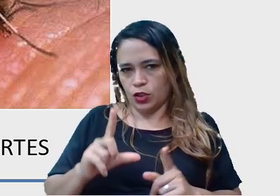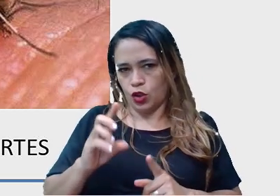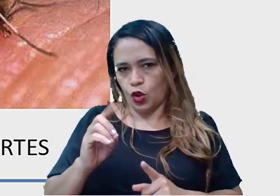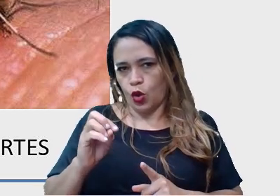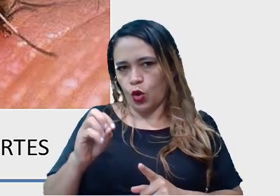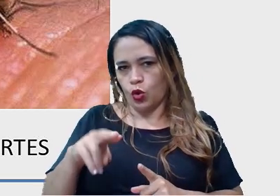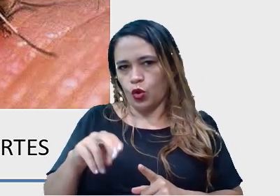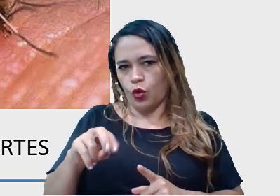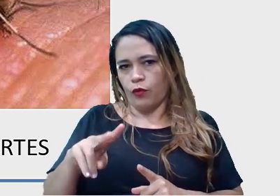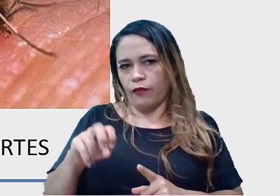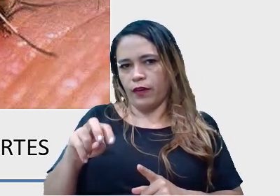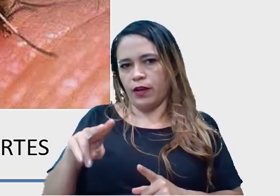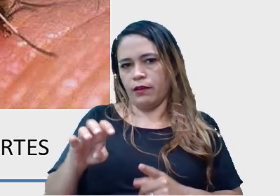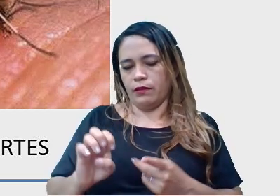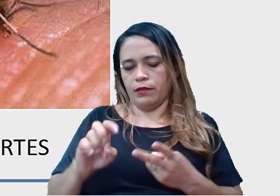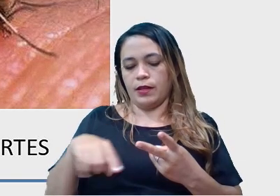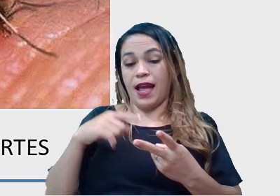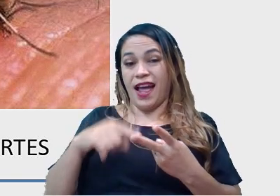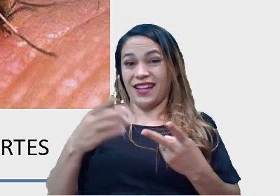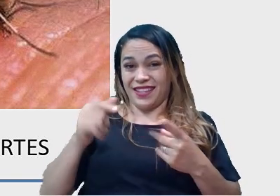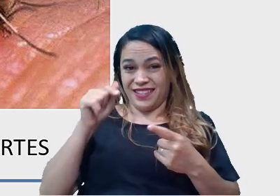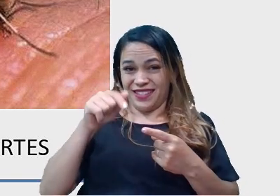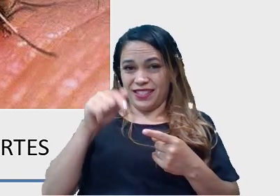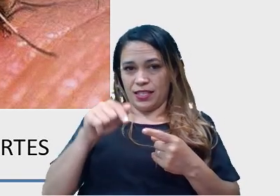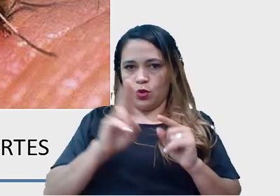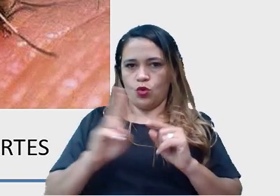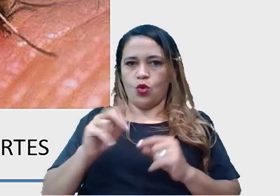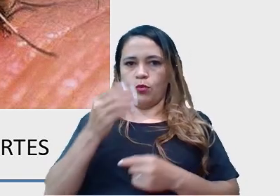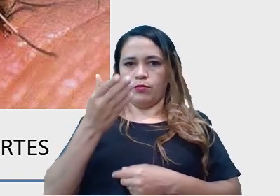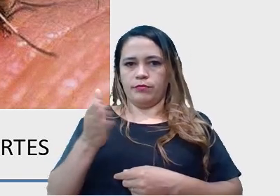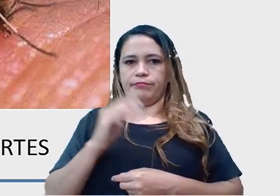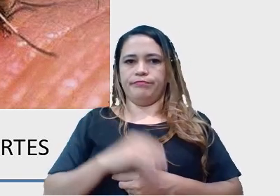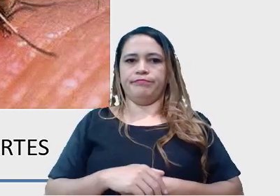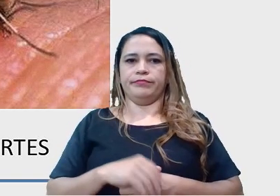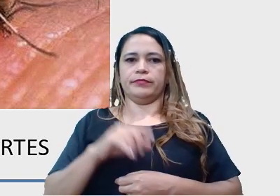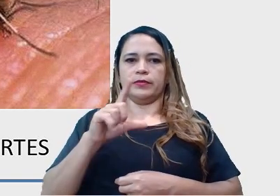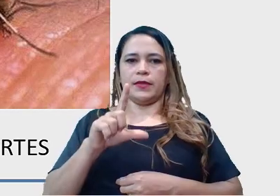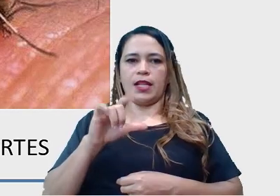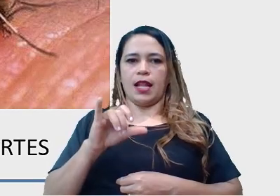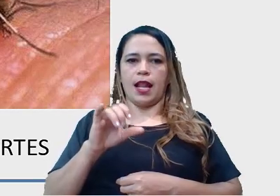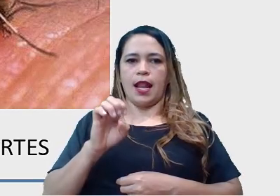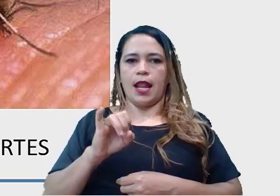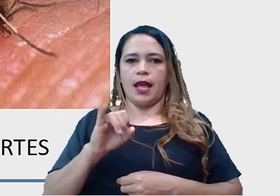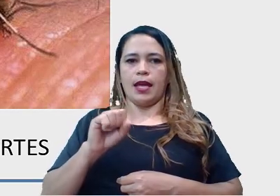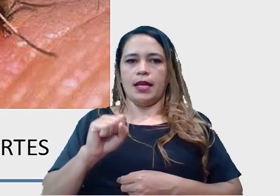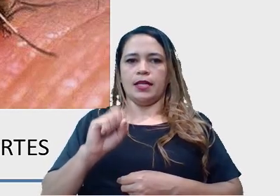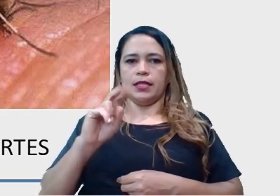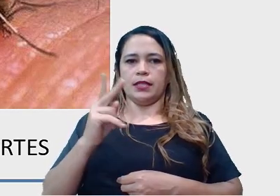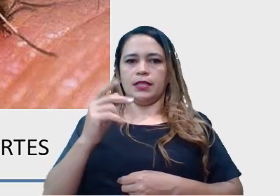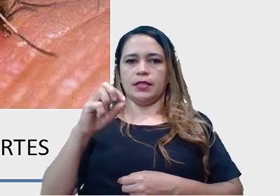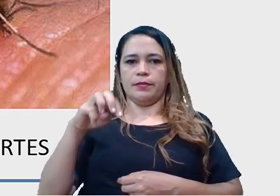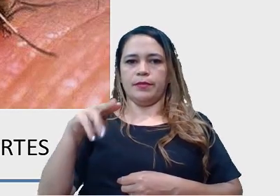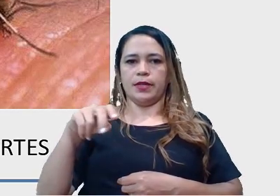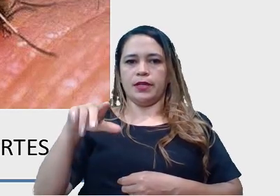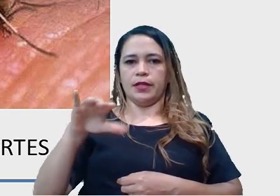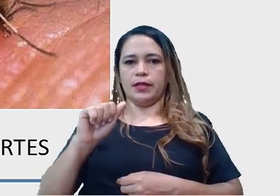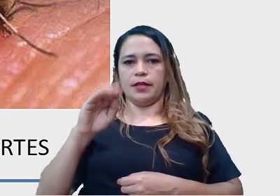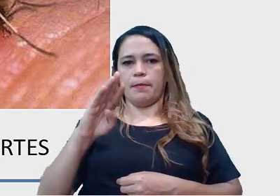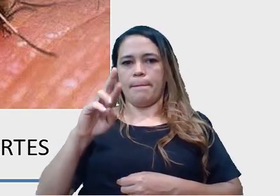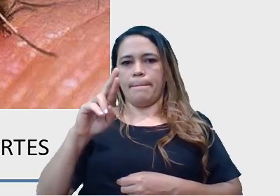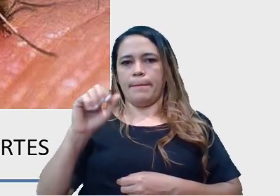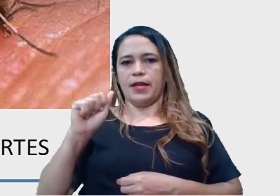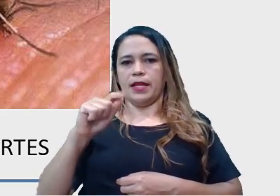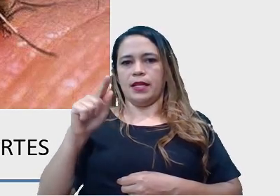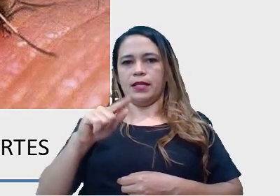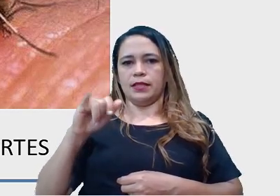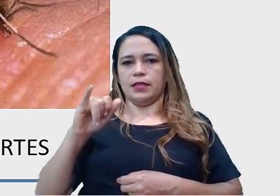ou Leishmania chagas. Aqui ele é chamado de Leishmania brasiliensis. A gente pega do